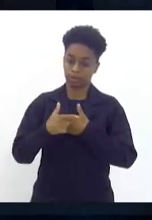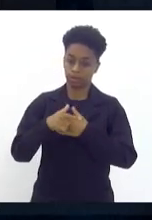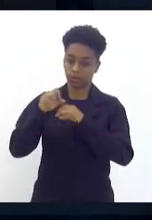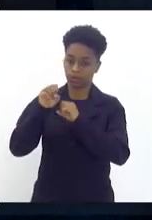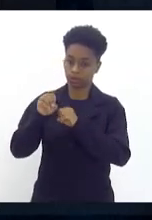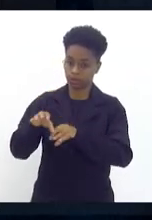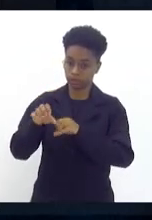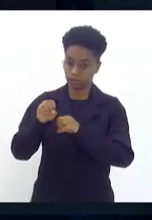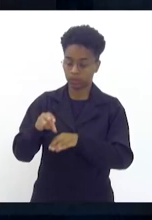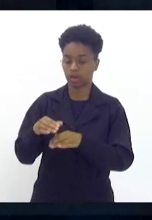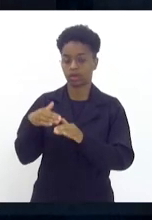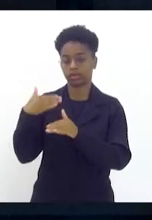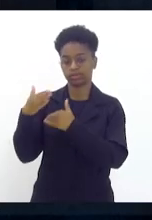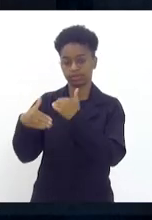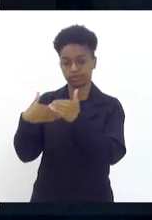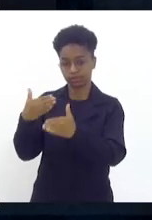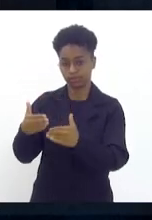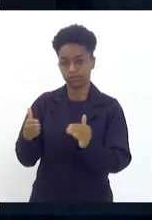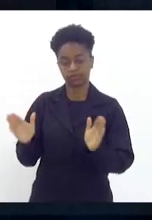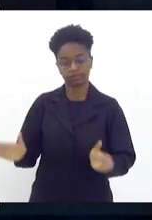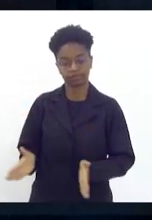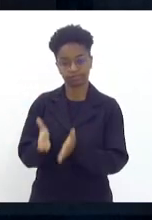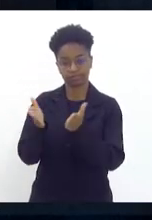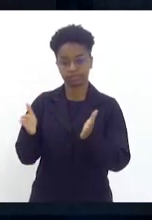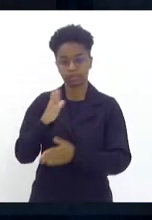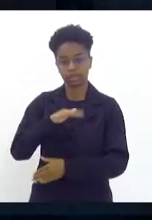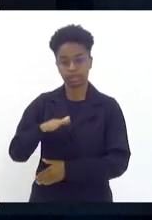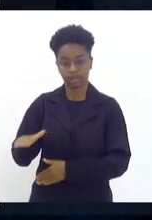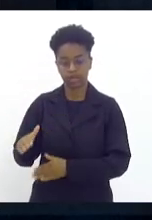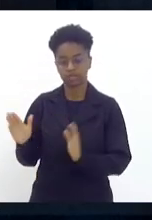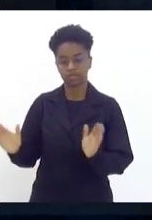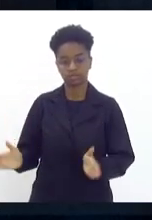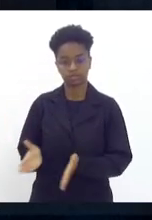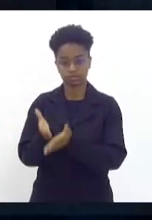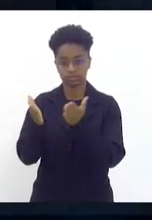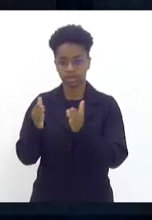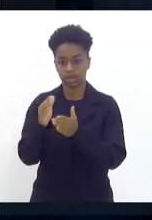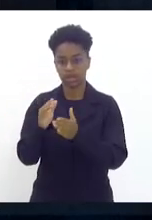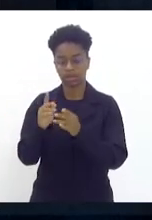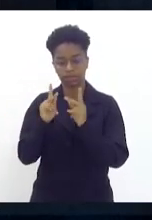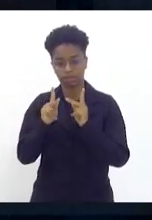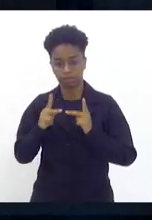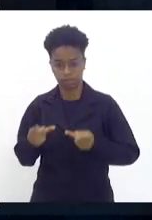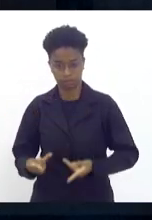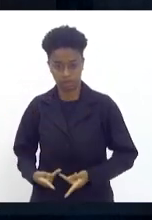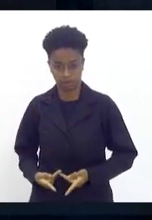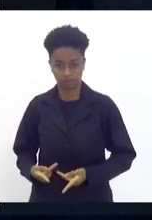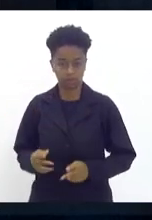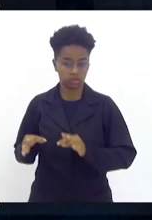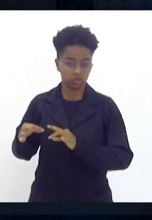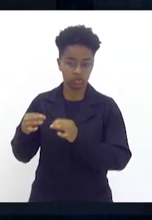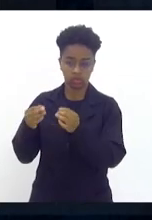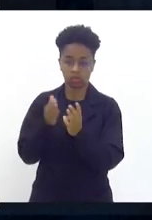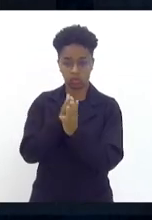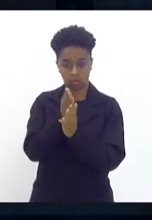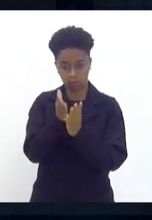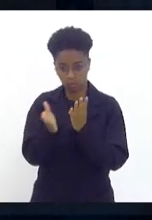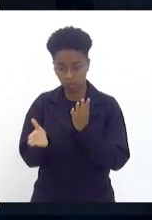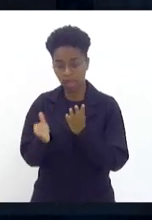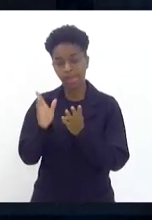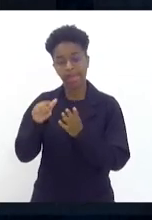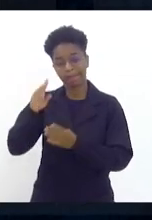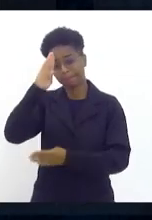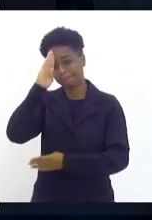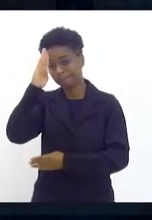de desenvolver a criança, desenvolver a pessoa humana em todas as suas dimensões, ela é primordial da